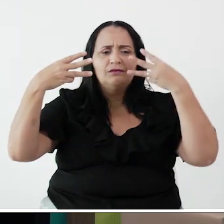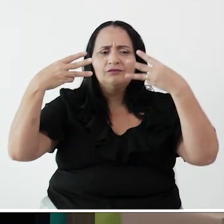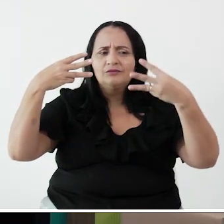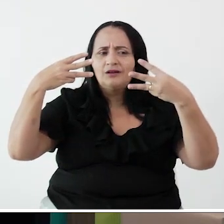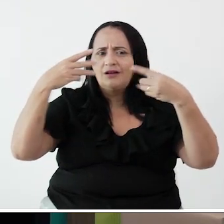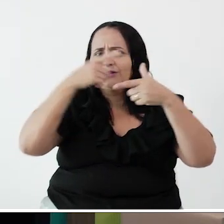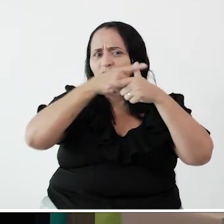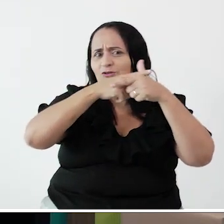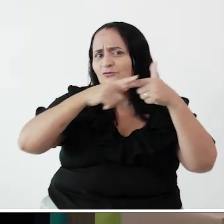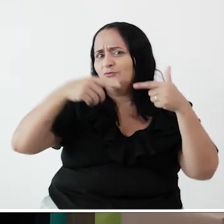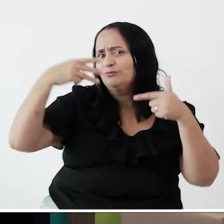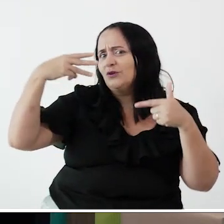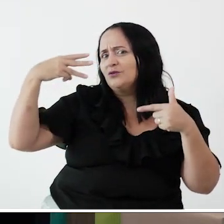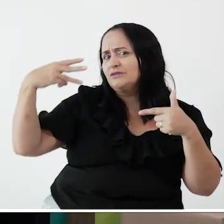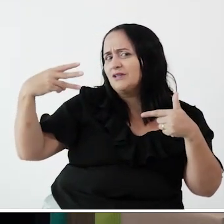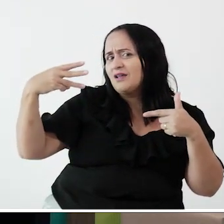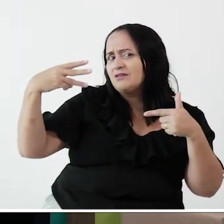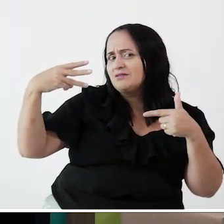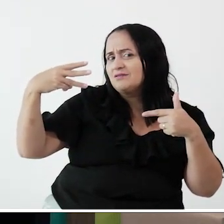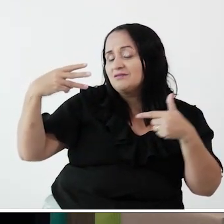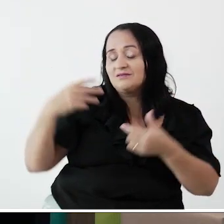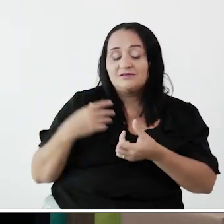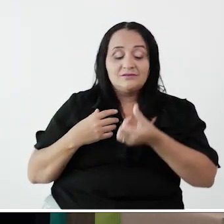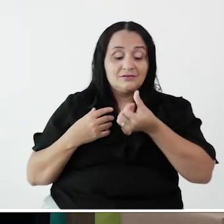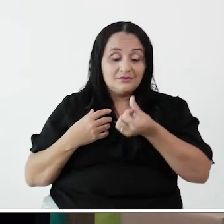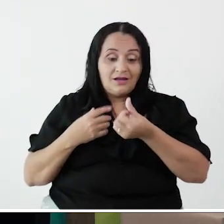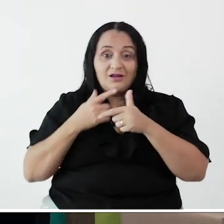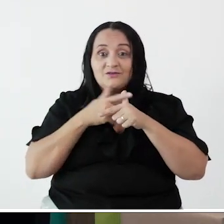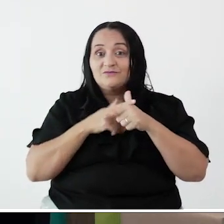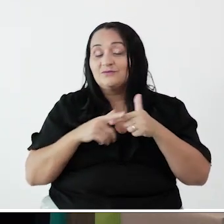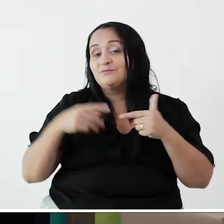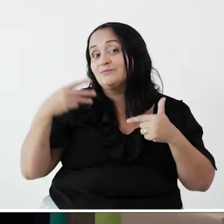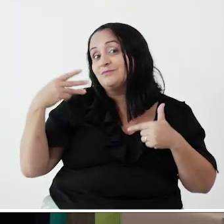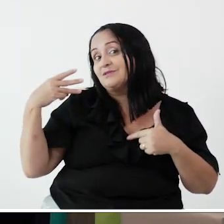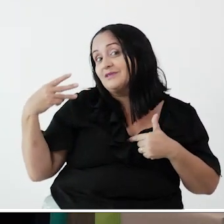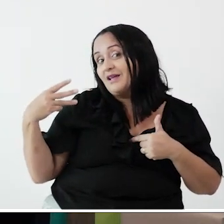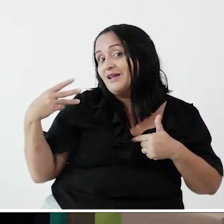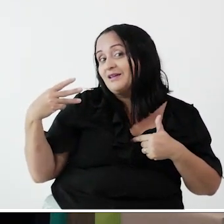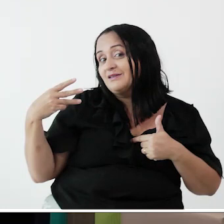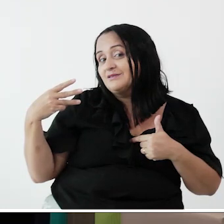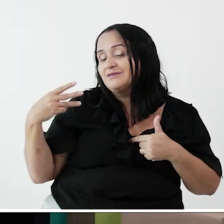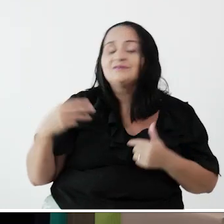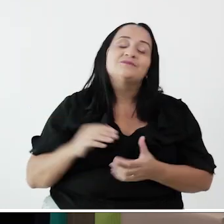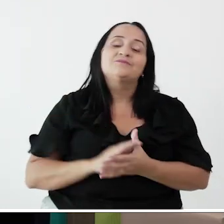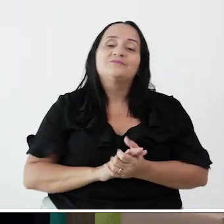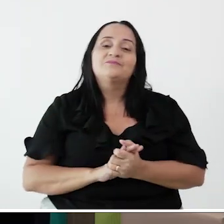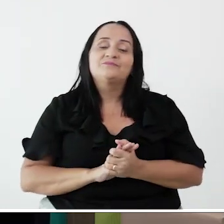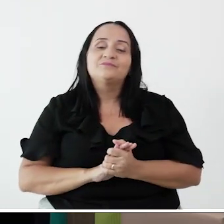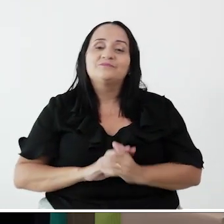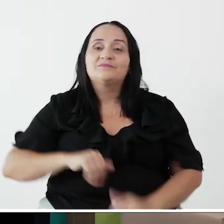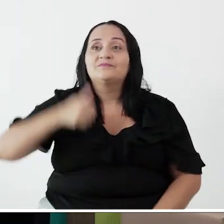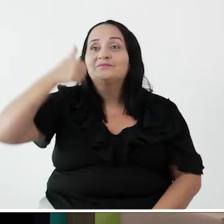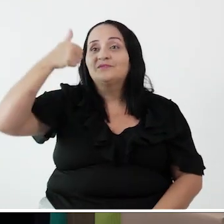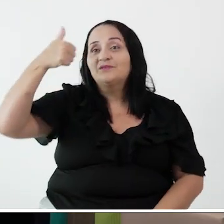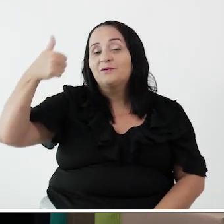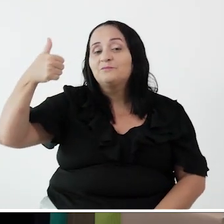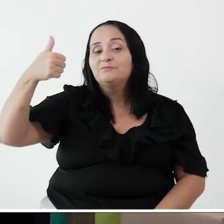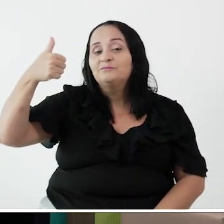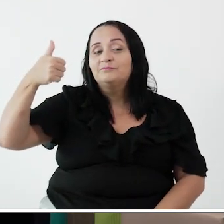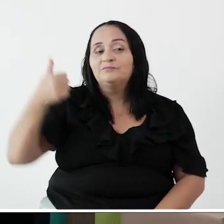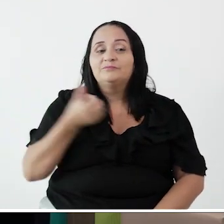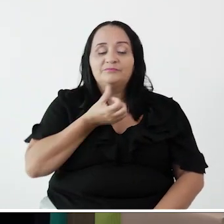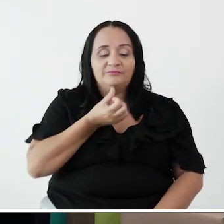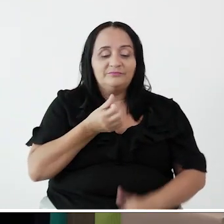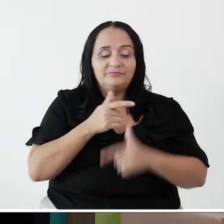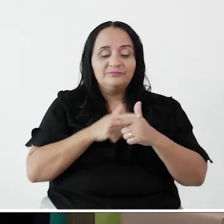número 3, porque esse numerador e o denominador são divisíveis por ele. Então, 3 dividido por 3